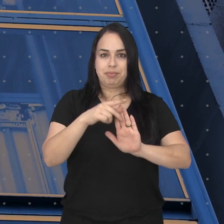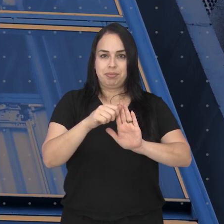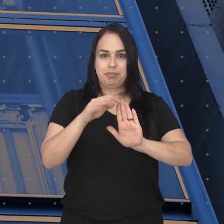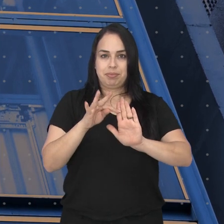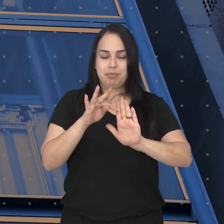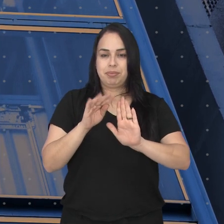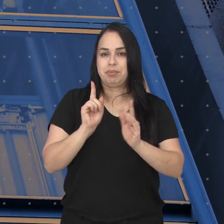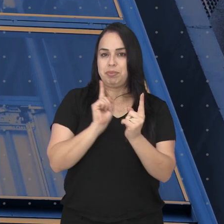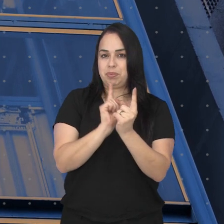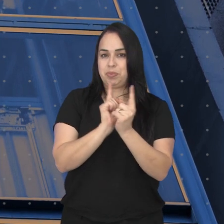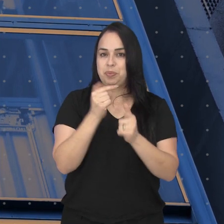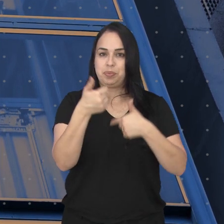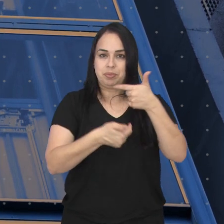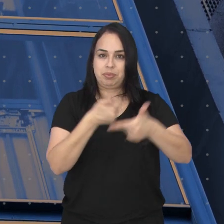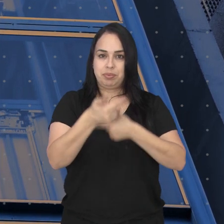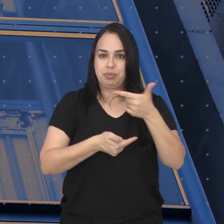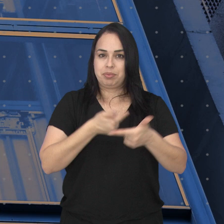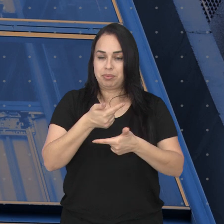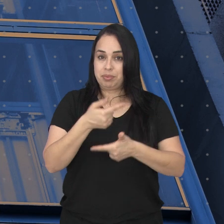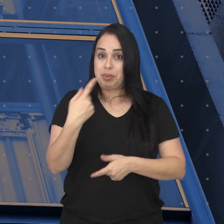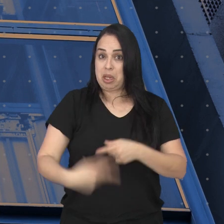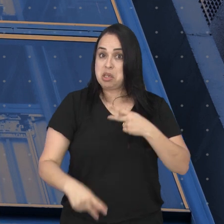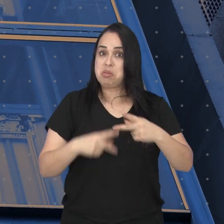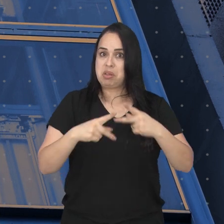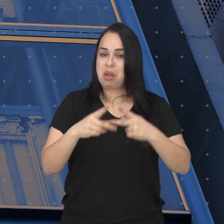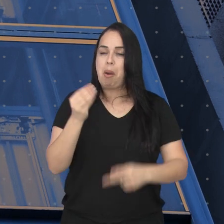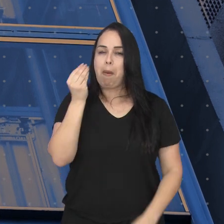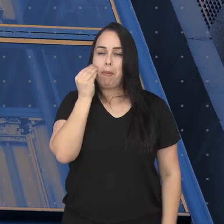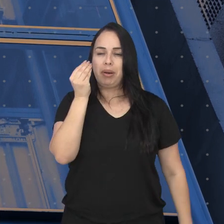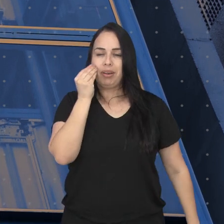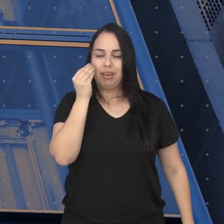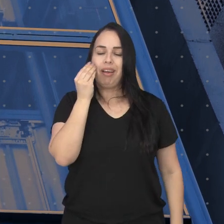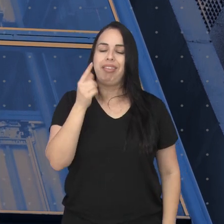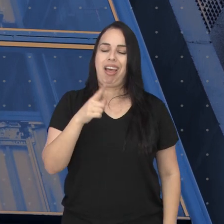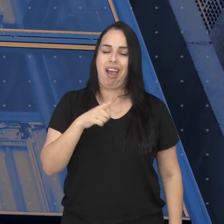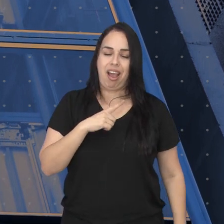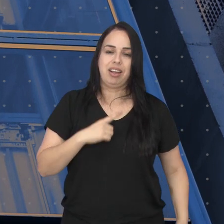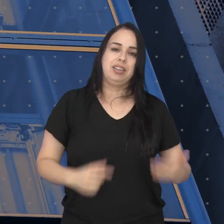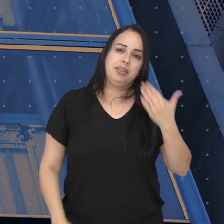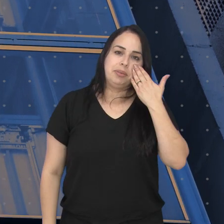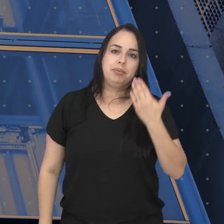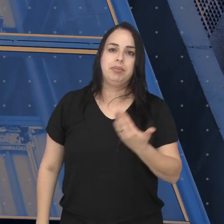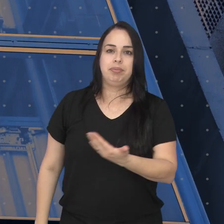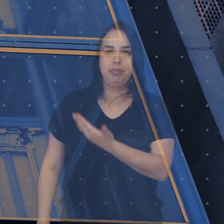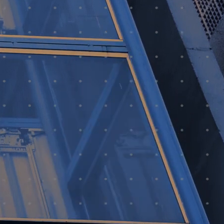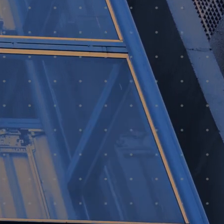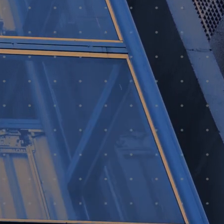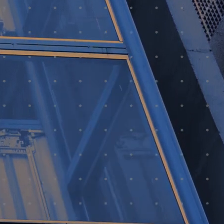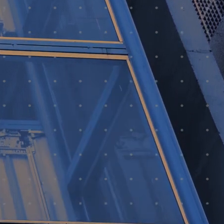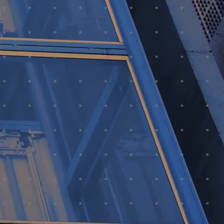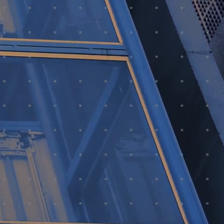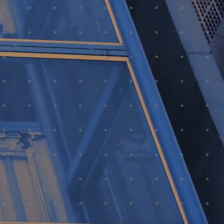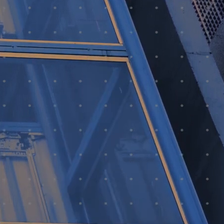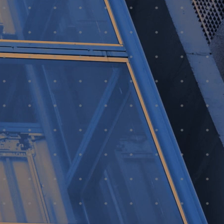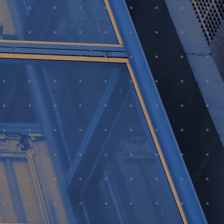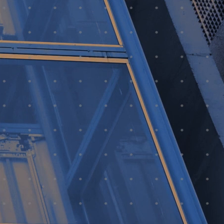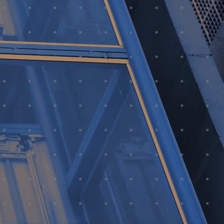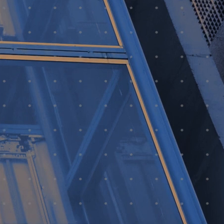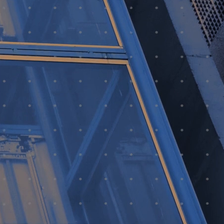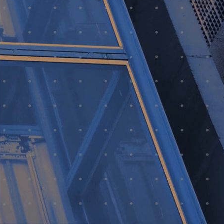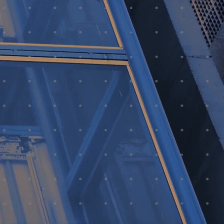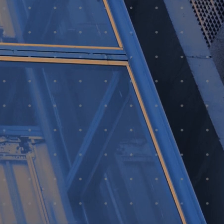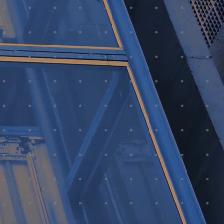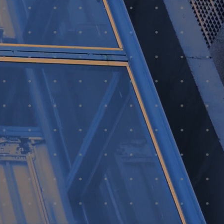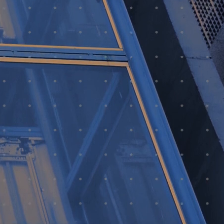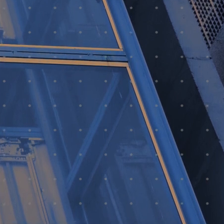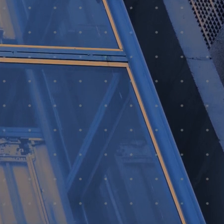o Paty posto de atendimento ao trabalhador de São José dos Campos tem oportunidades de emprego para ajudante de